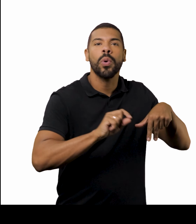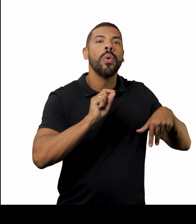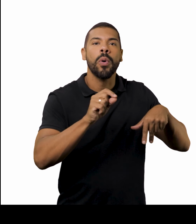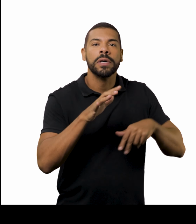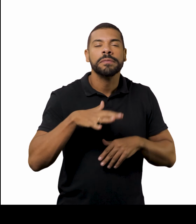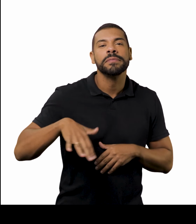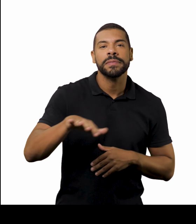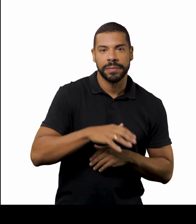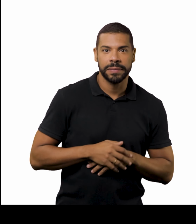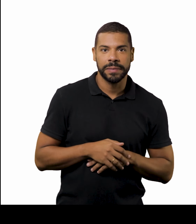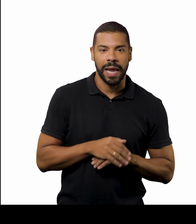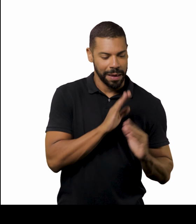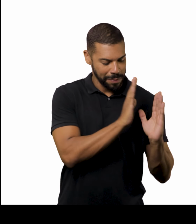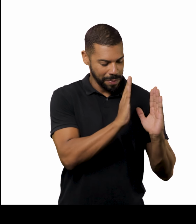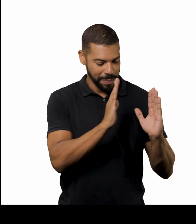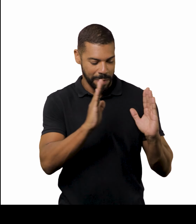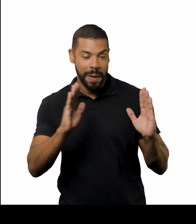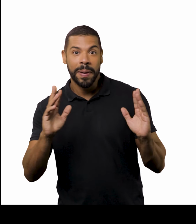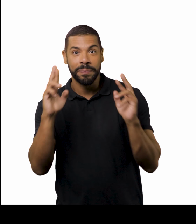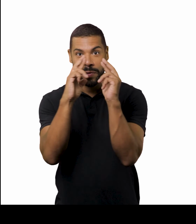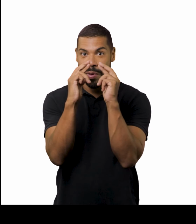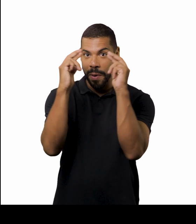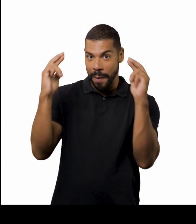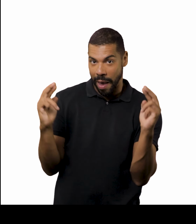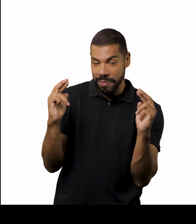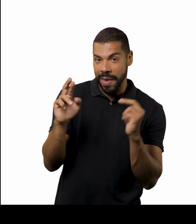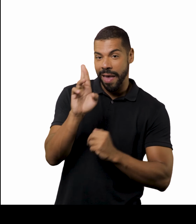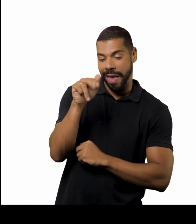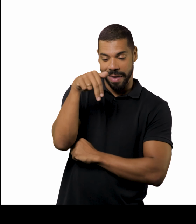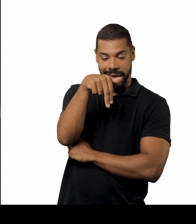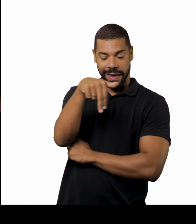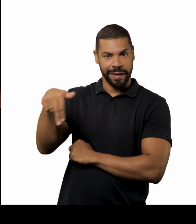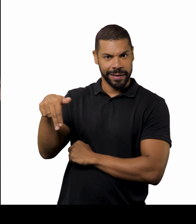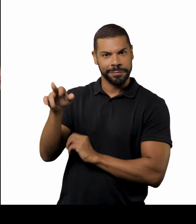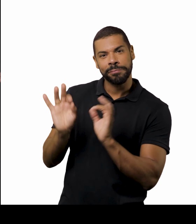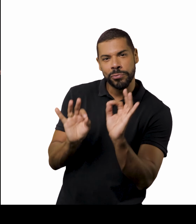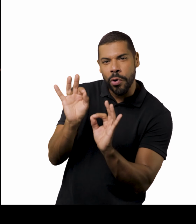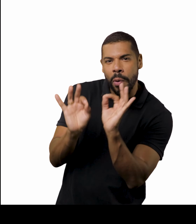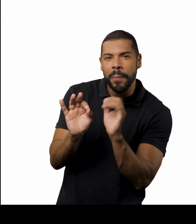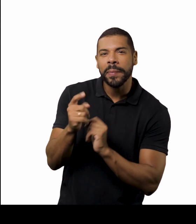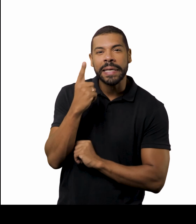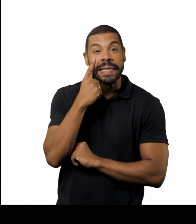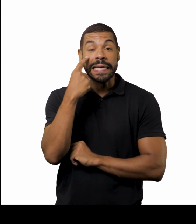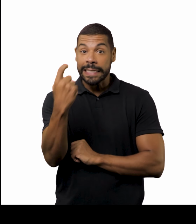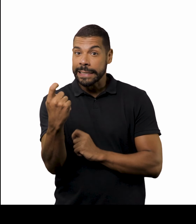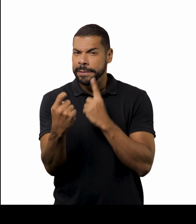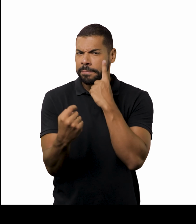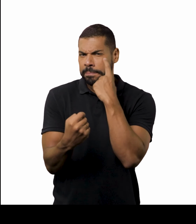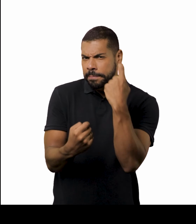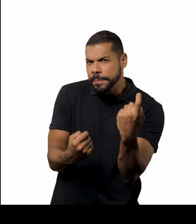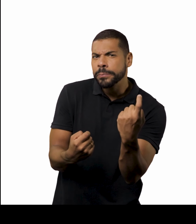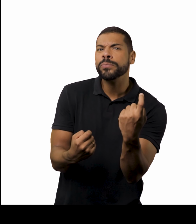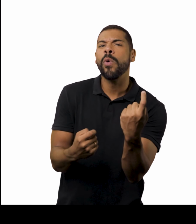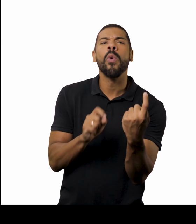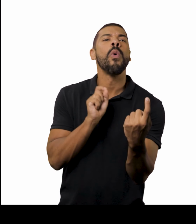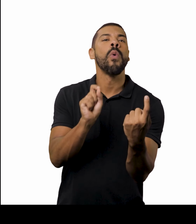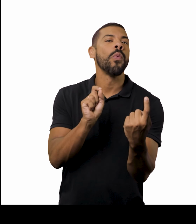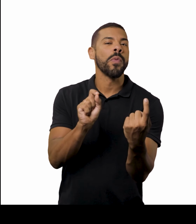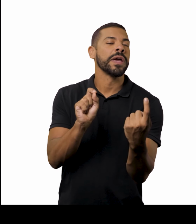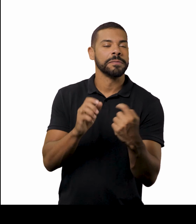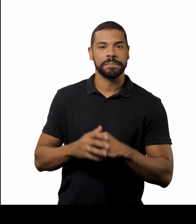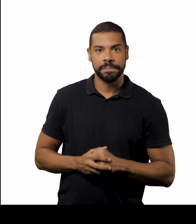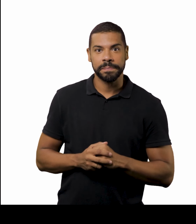museológico. Eu acho que a coleção do MASP, pensando o MASP Renner especialmente, ela é interessante e única até nesse